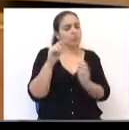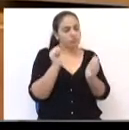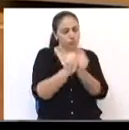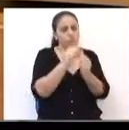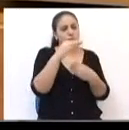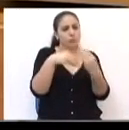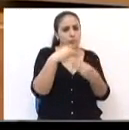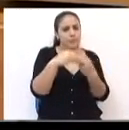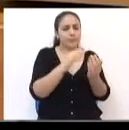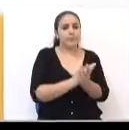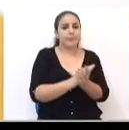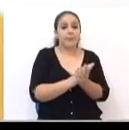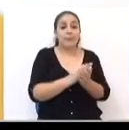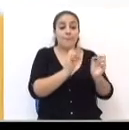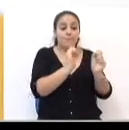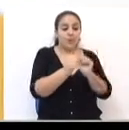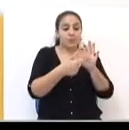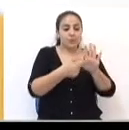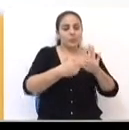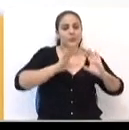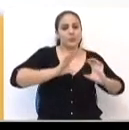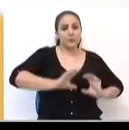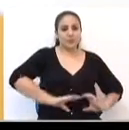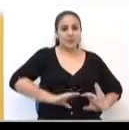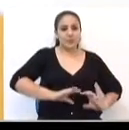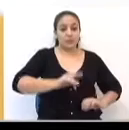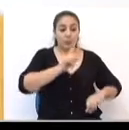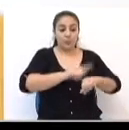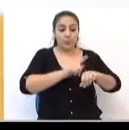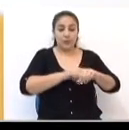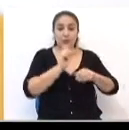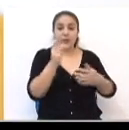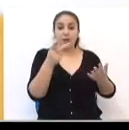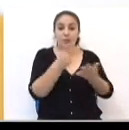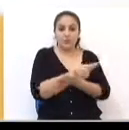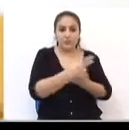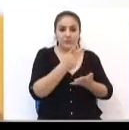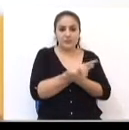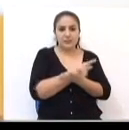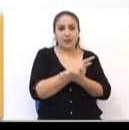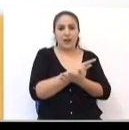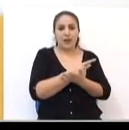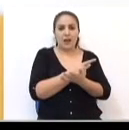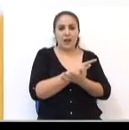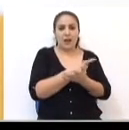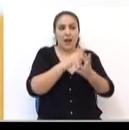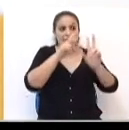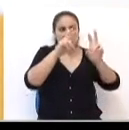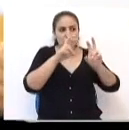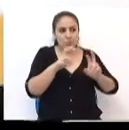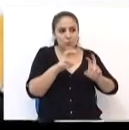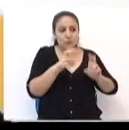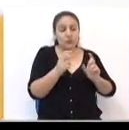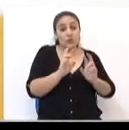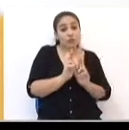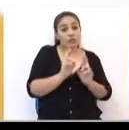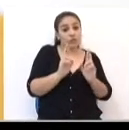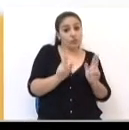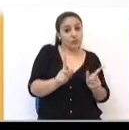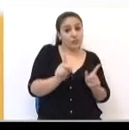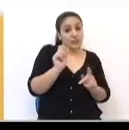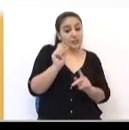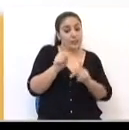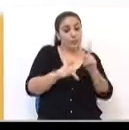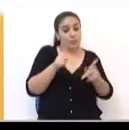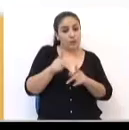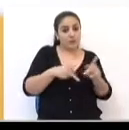postura de quando ocorrerem fatos contrários àquilo que a população espera, que esses vereadores se posicionem